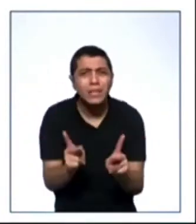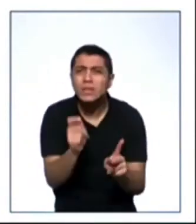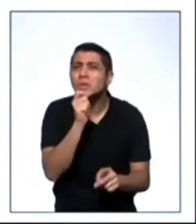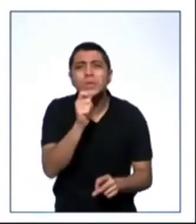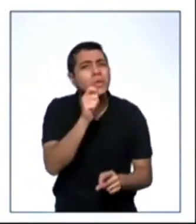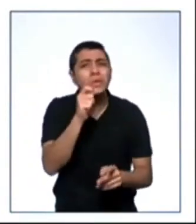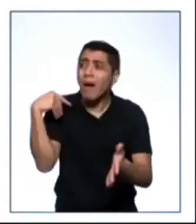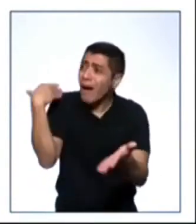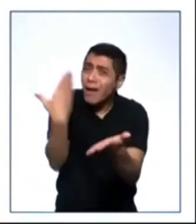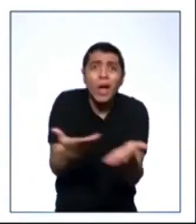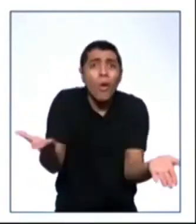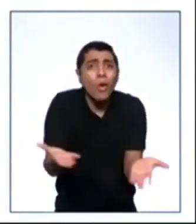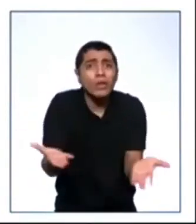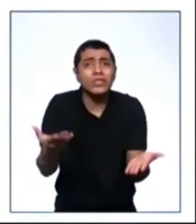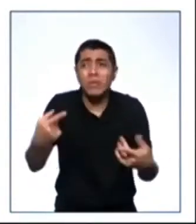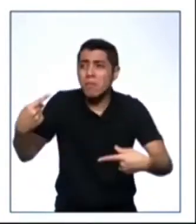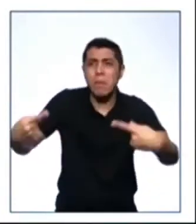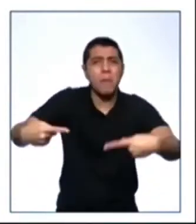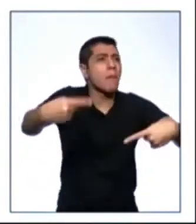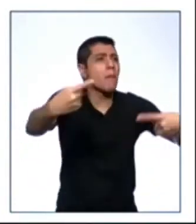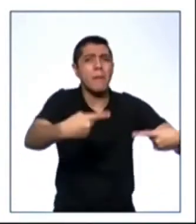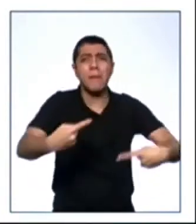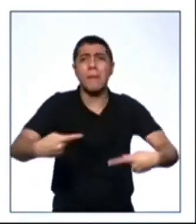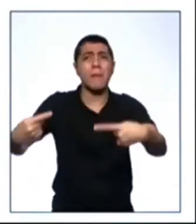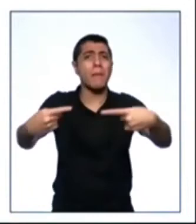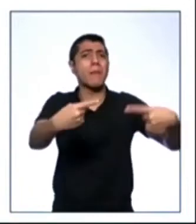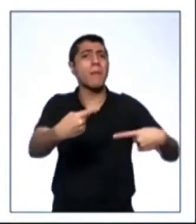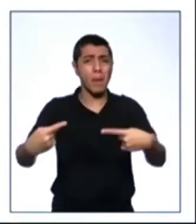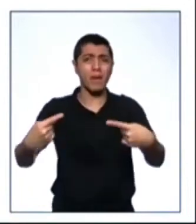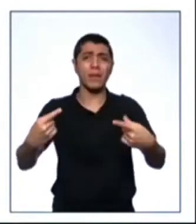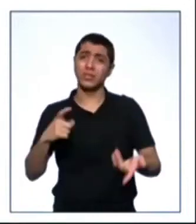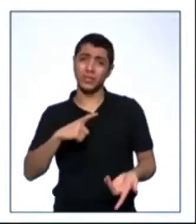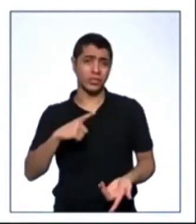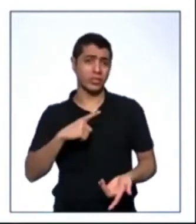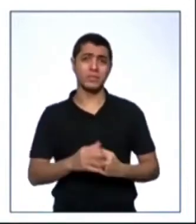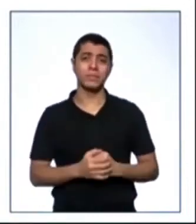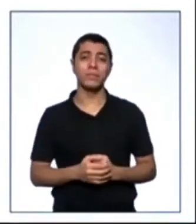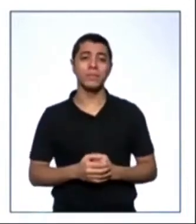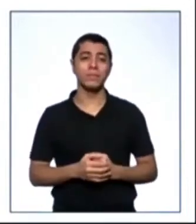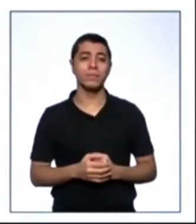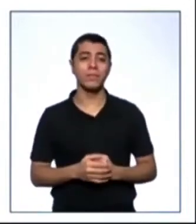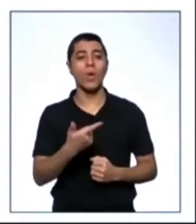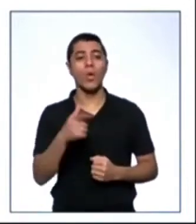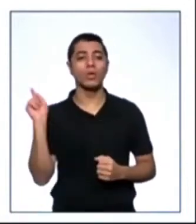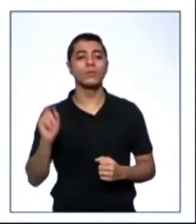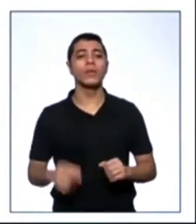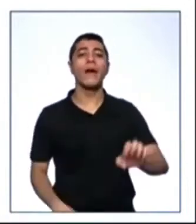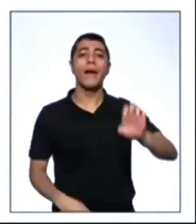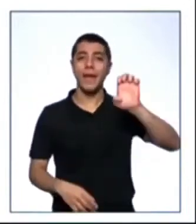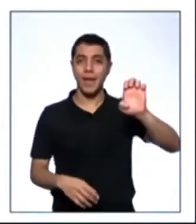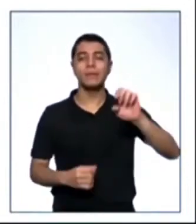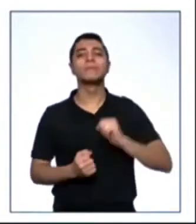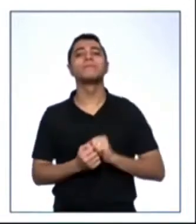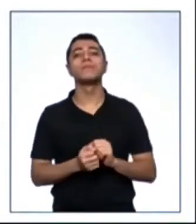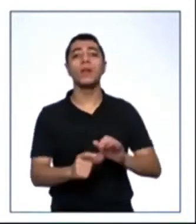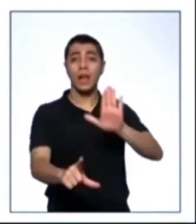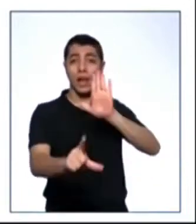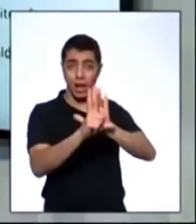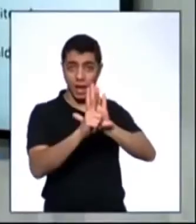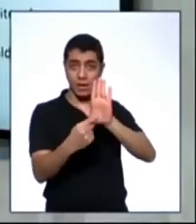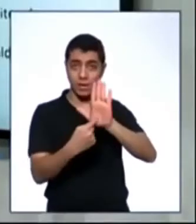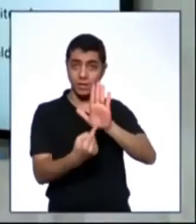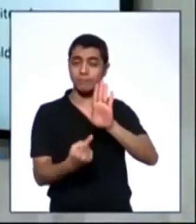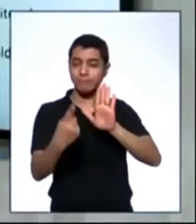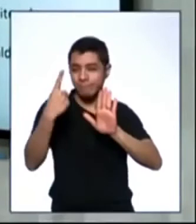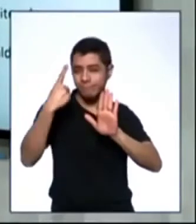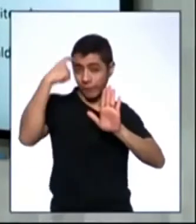humanidade. Beleza? E a criação de normas coletivas diminuiu as desigualdades de tratamento. Olha para mim